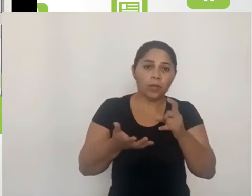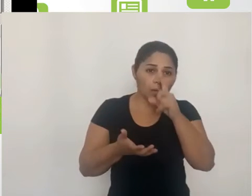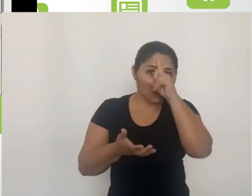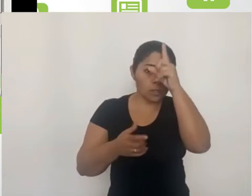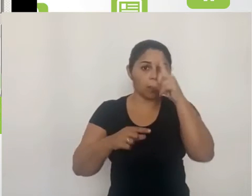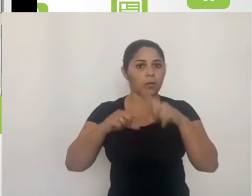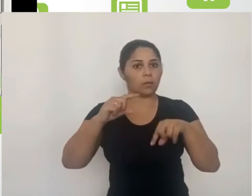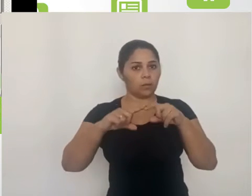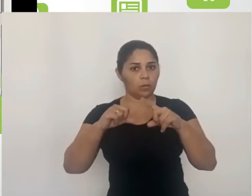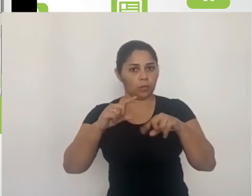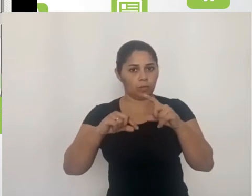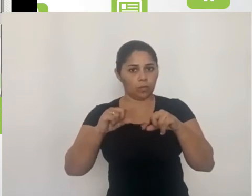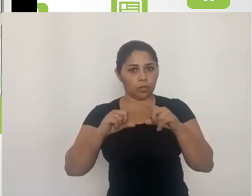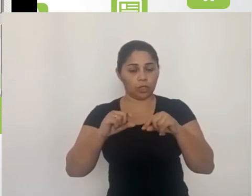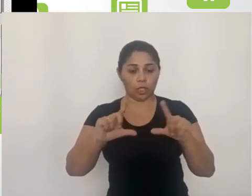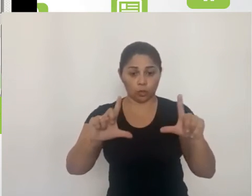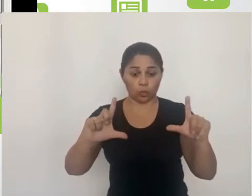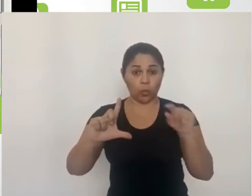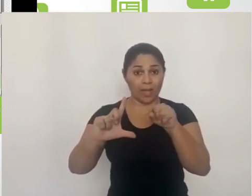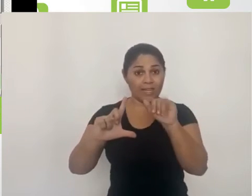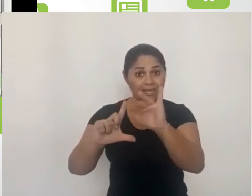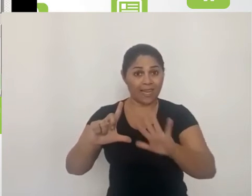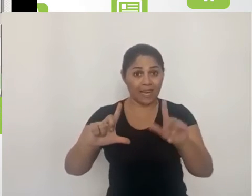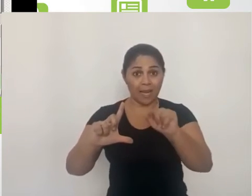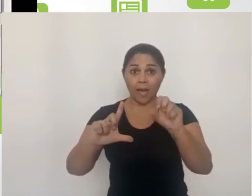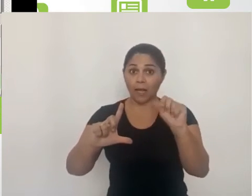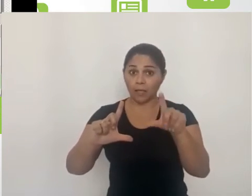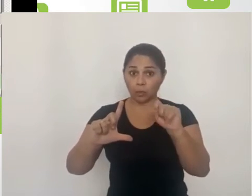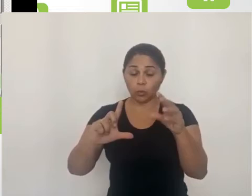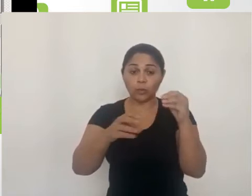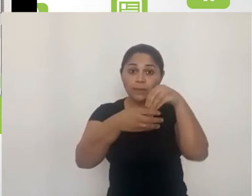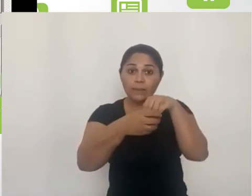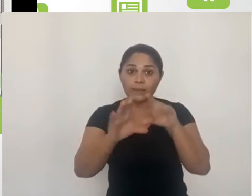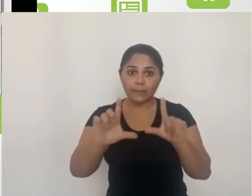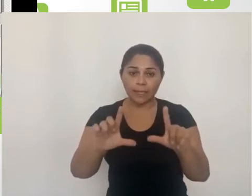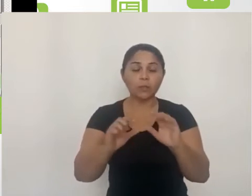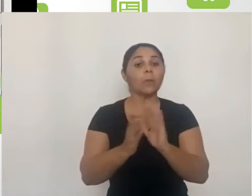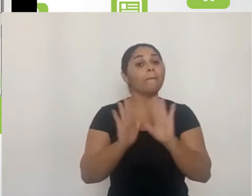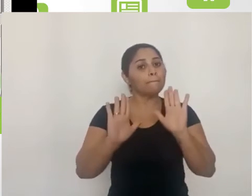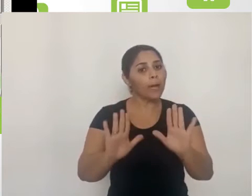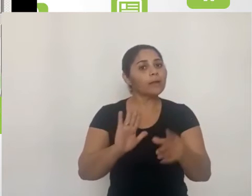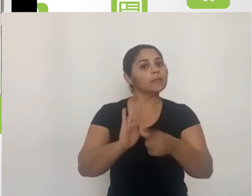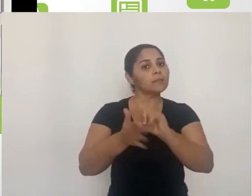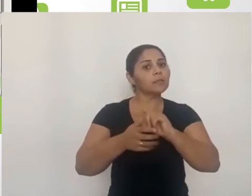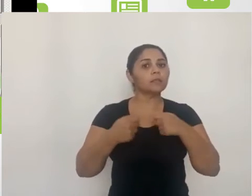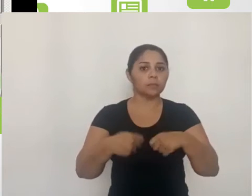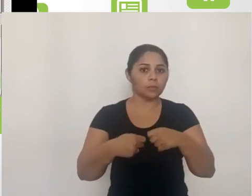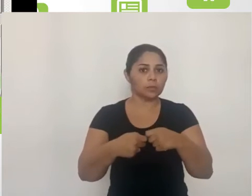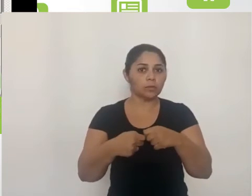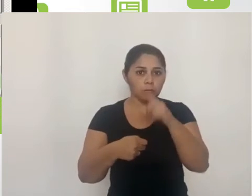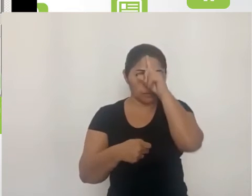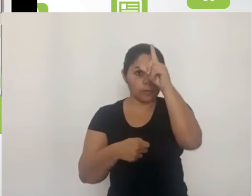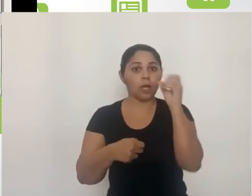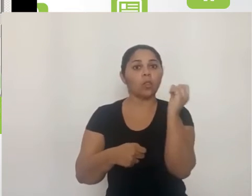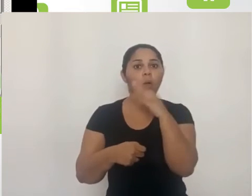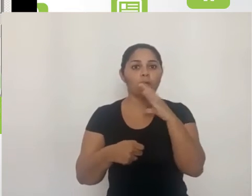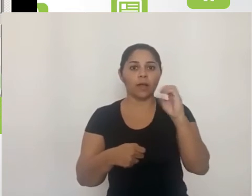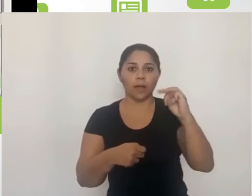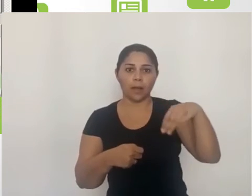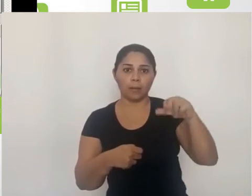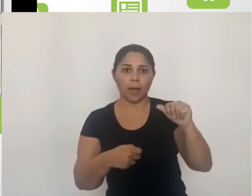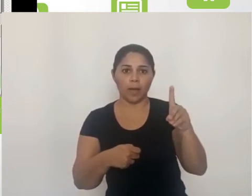Eu quero criar um objeto aqui nesse fundo. Para criar um novo objeto, eu preciso criar uma nova